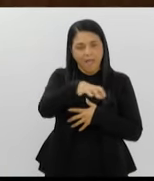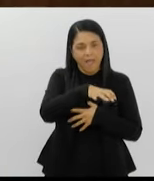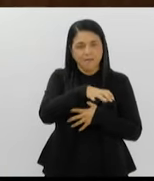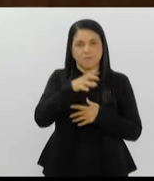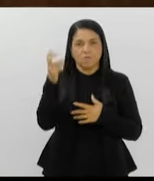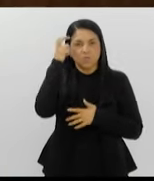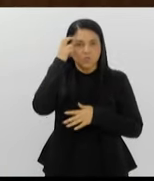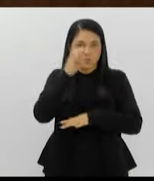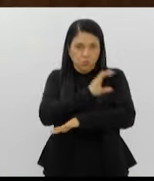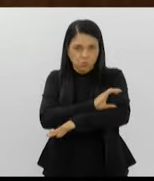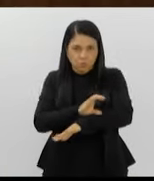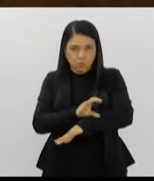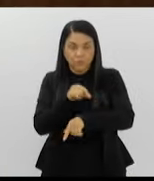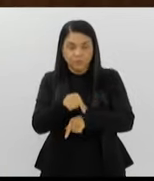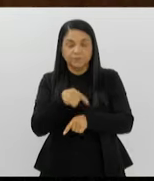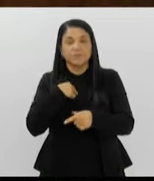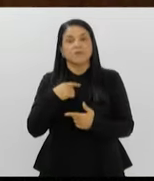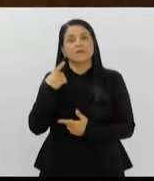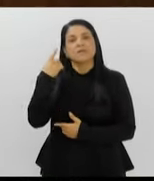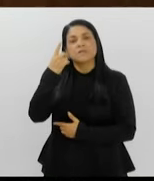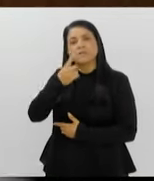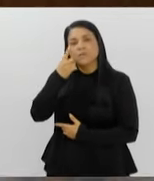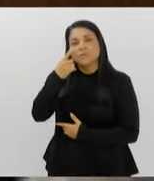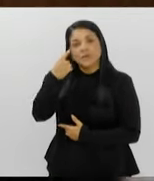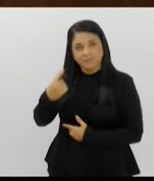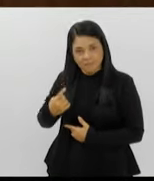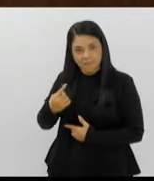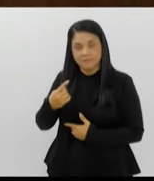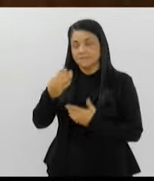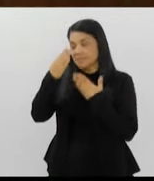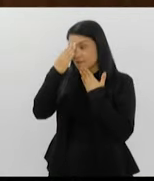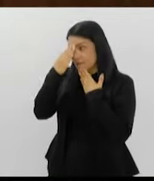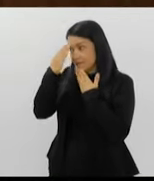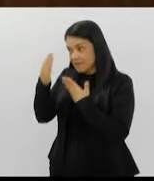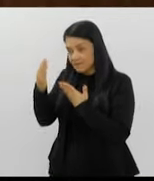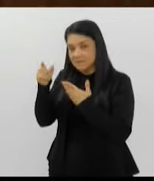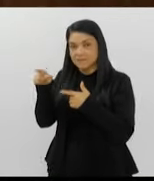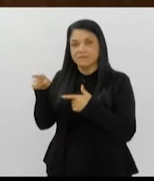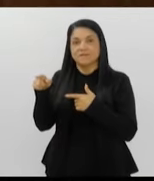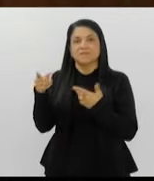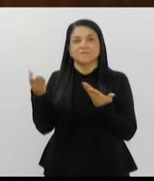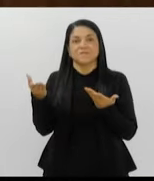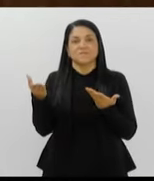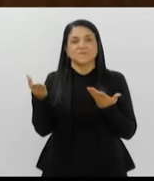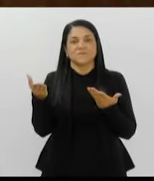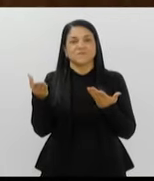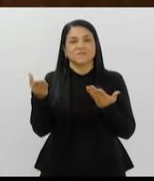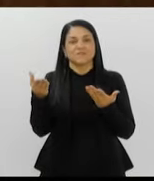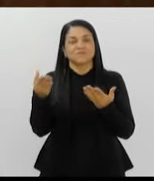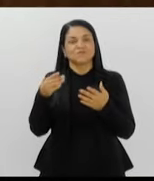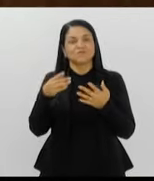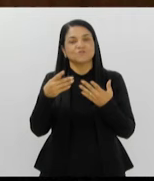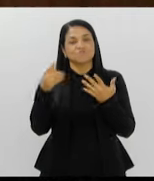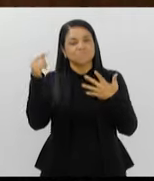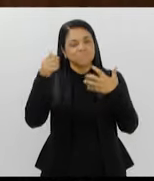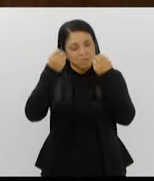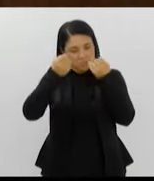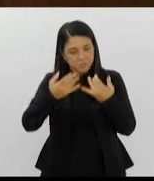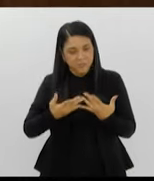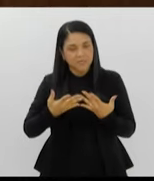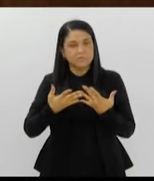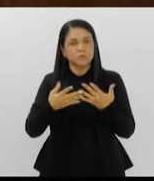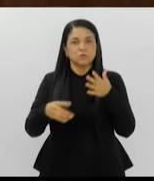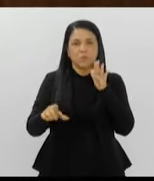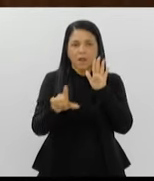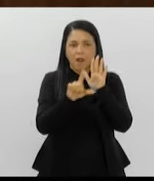E, deputada Dani Monteiro, agradecendo as suas considerações sobre a nossa lei